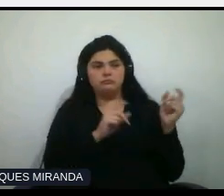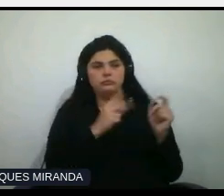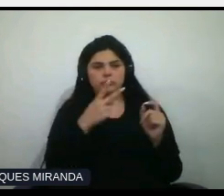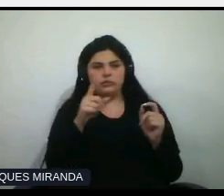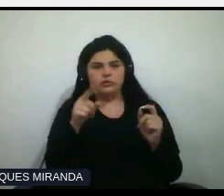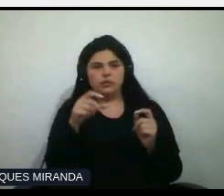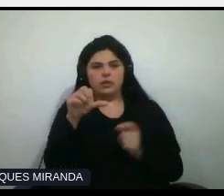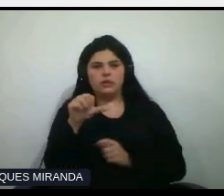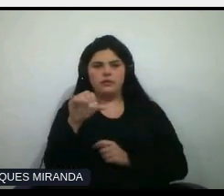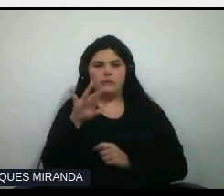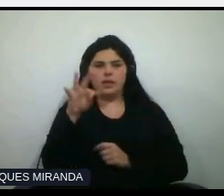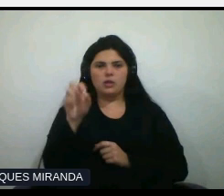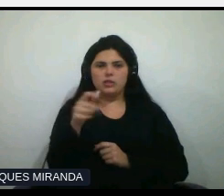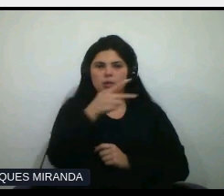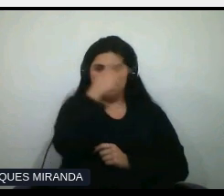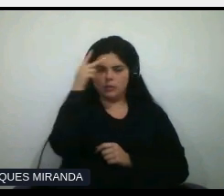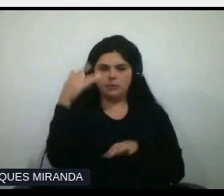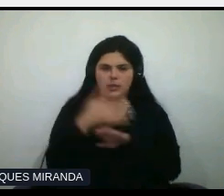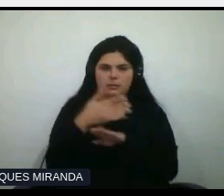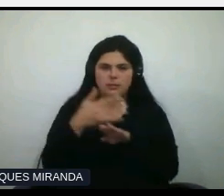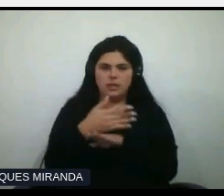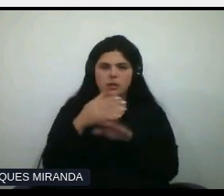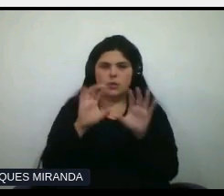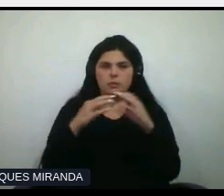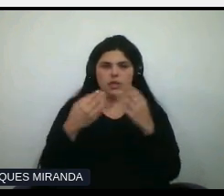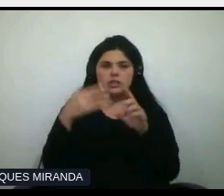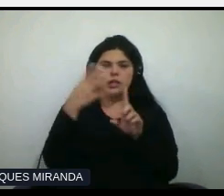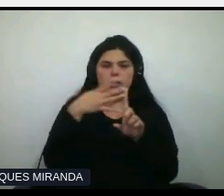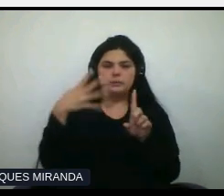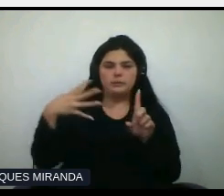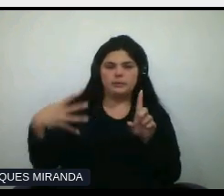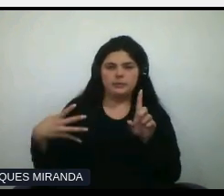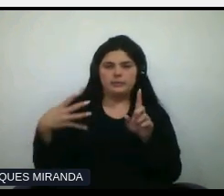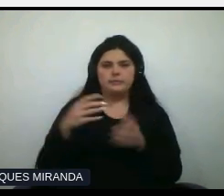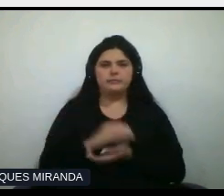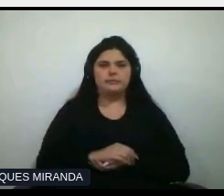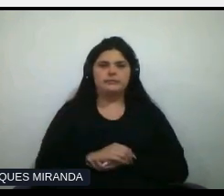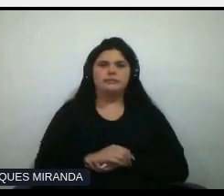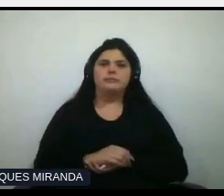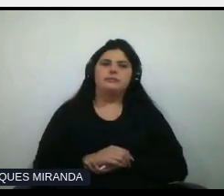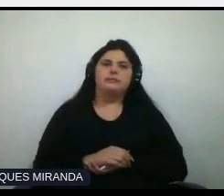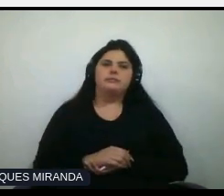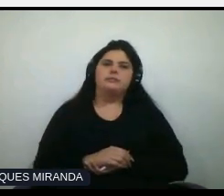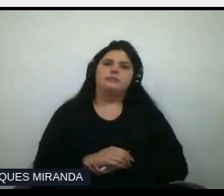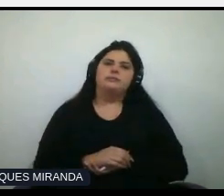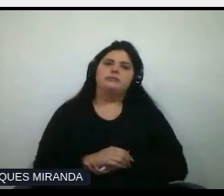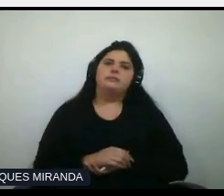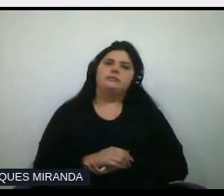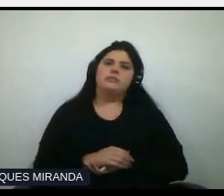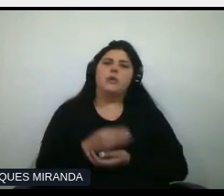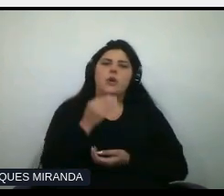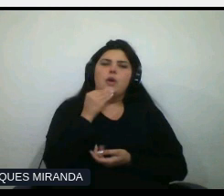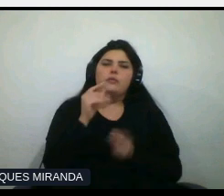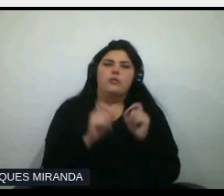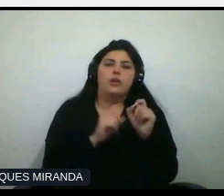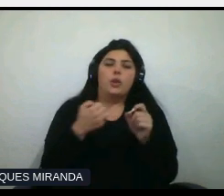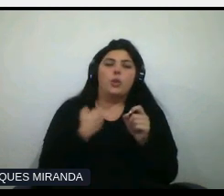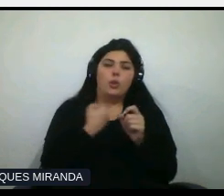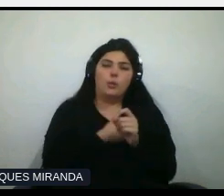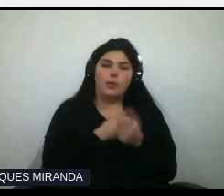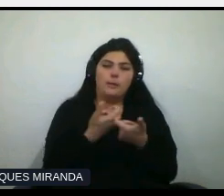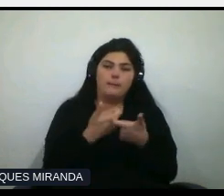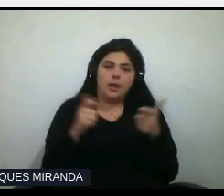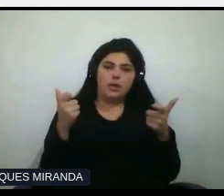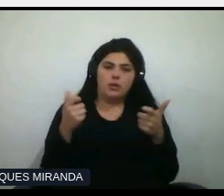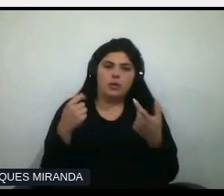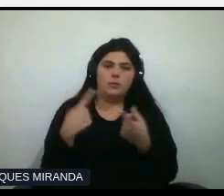2,9 milhões de pessoas fazem parte da comunidade LGBTQIAP+. Obviamente que esse número pode ser maior,